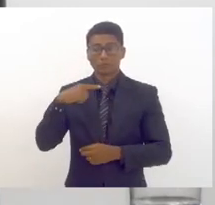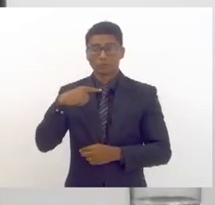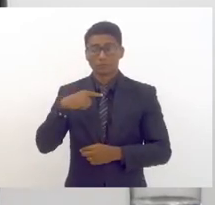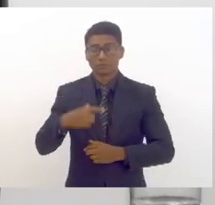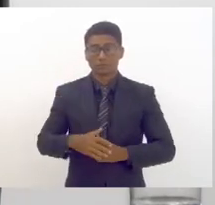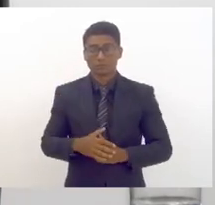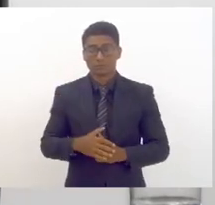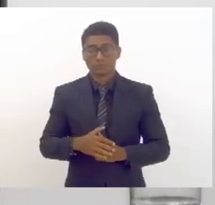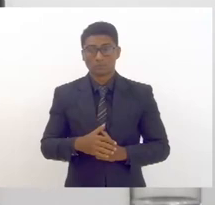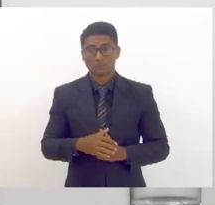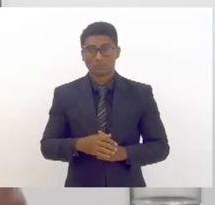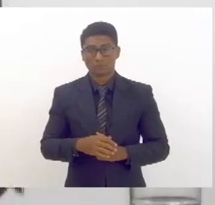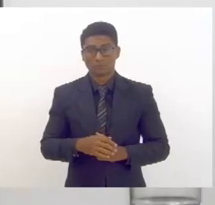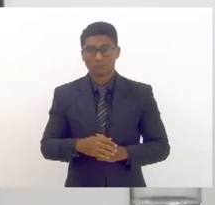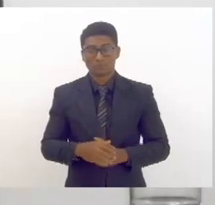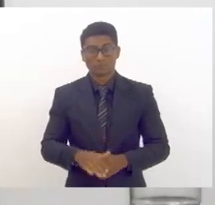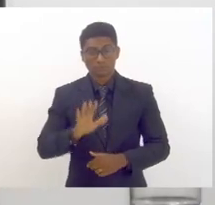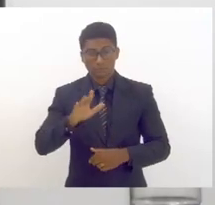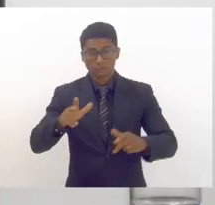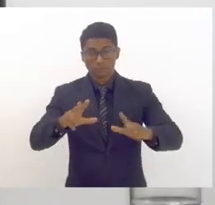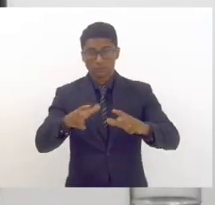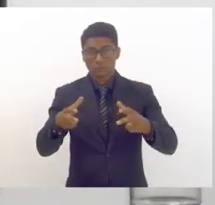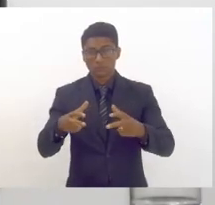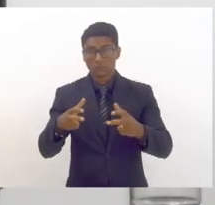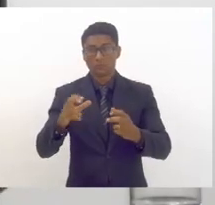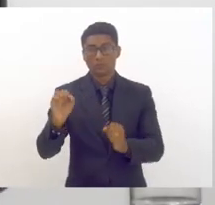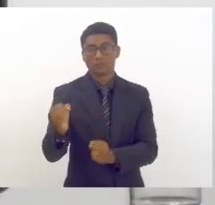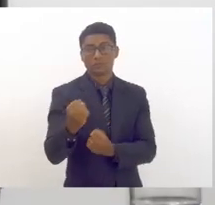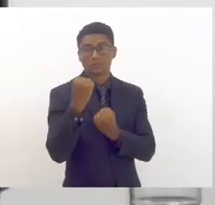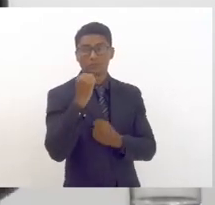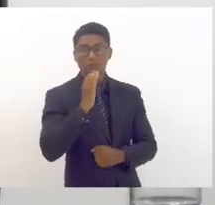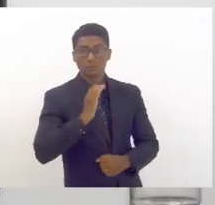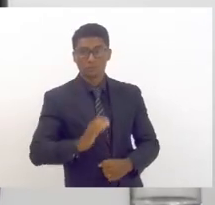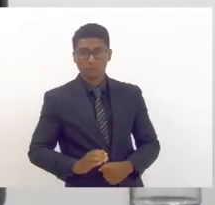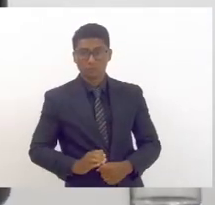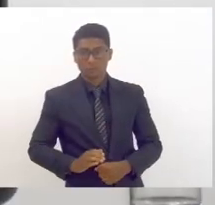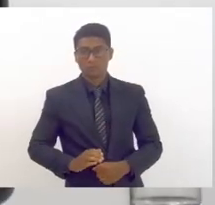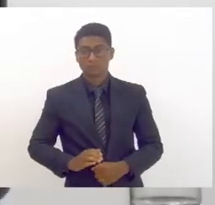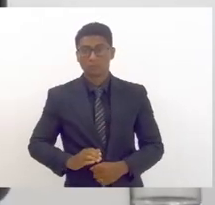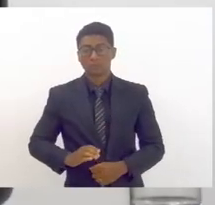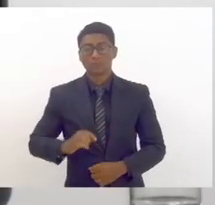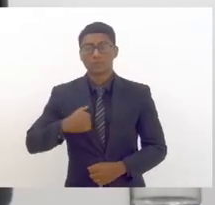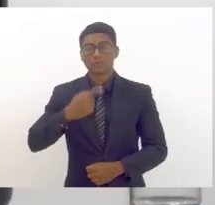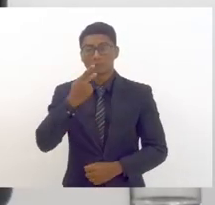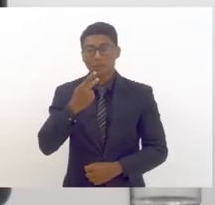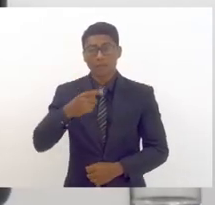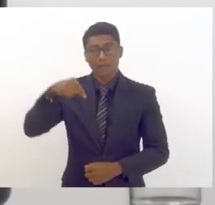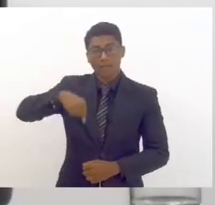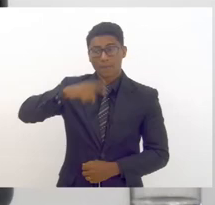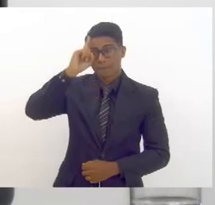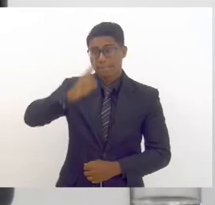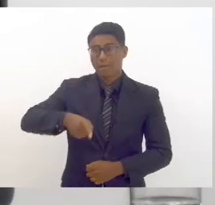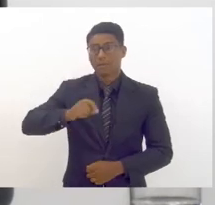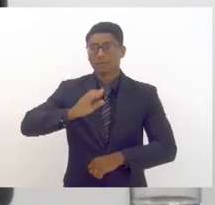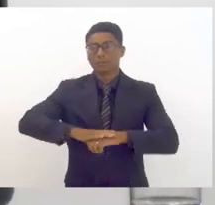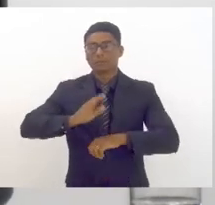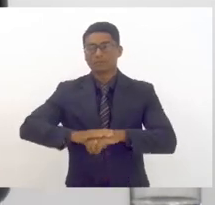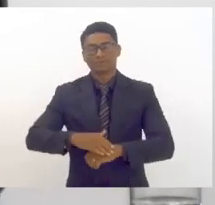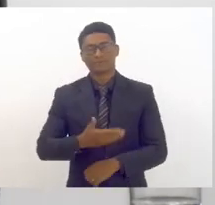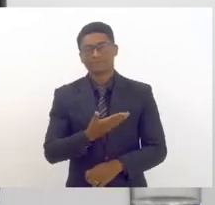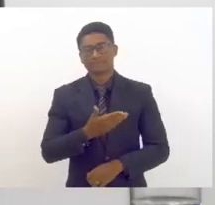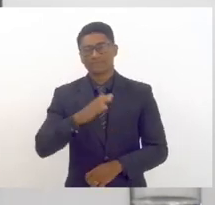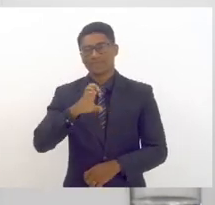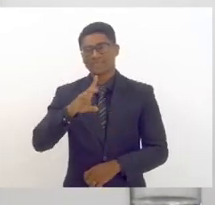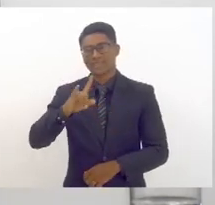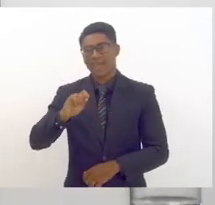estou, em nome da nossa Comissão de Defesa Civil, eu quero outorgar aqui que quem manda aqui é a Célia Jordão,